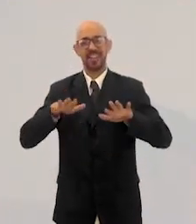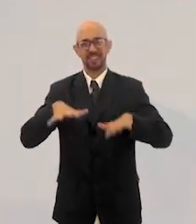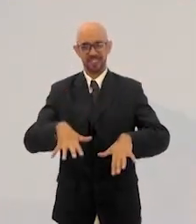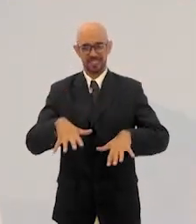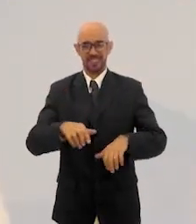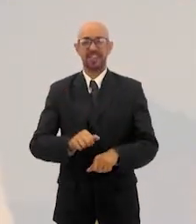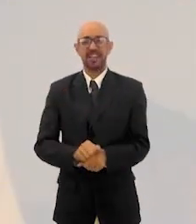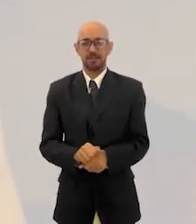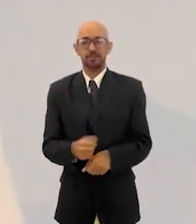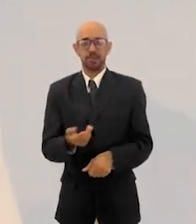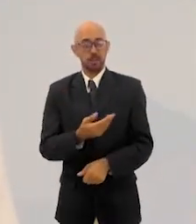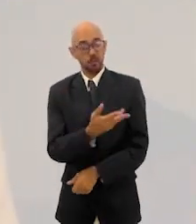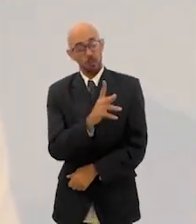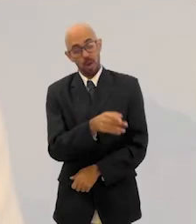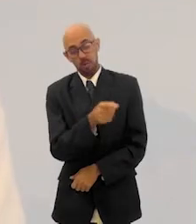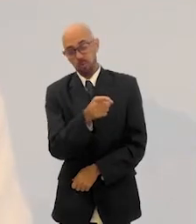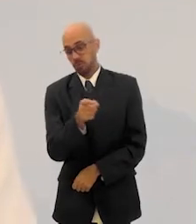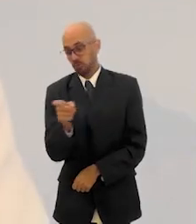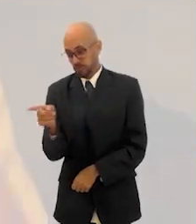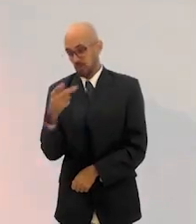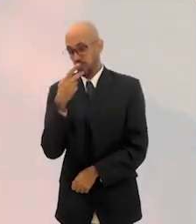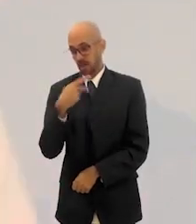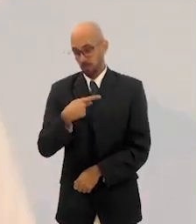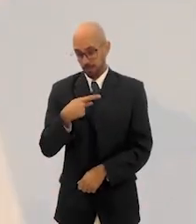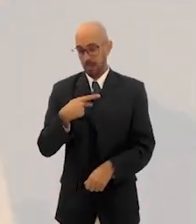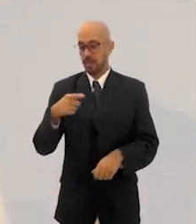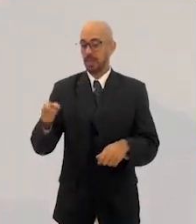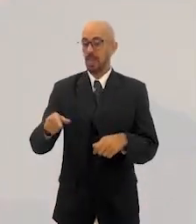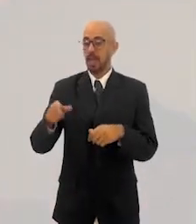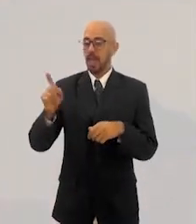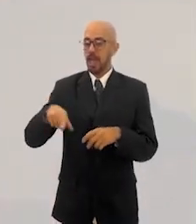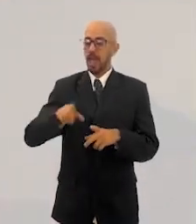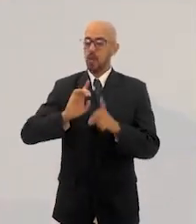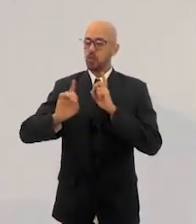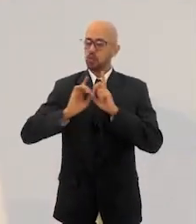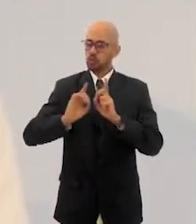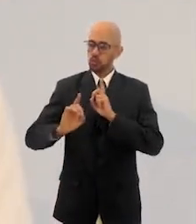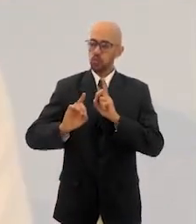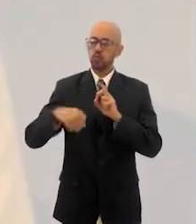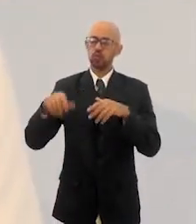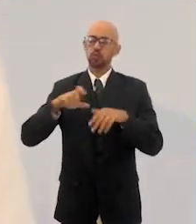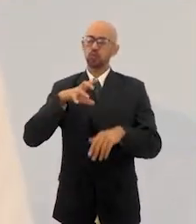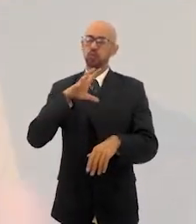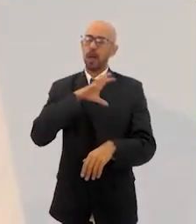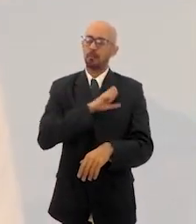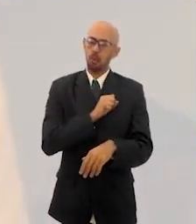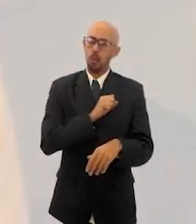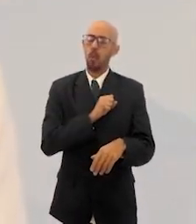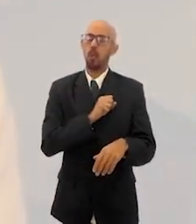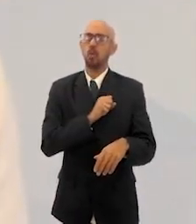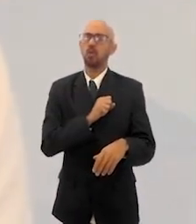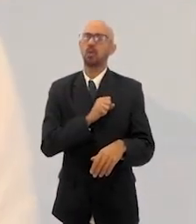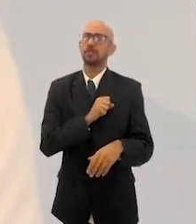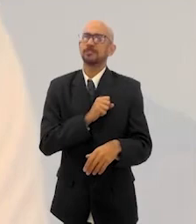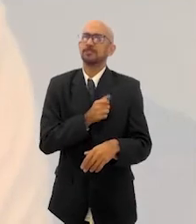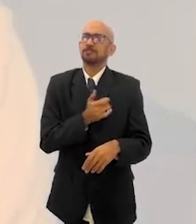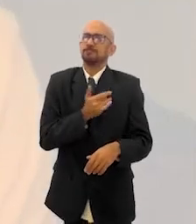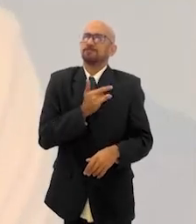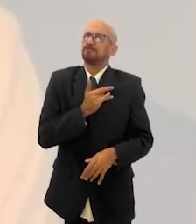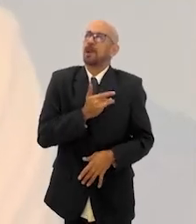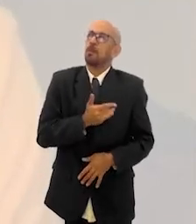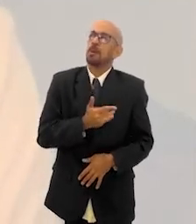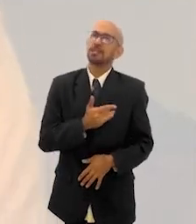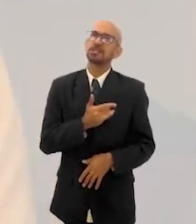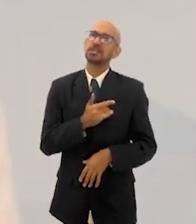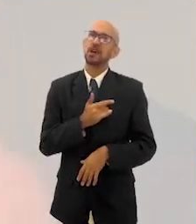ali, realmente há um discurso, né, a respeito do carinho, da compaixão, do amor, de todas essas esse